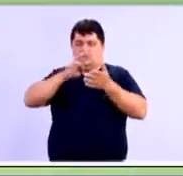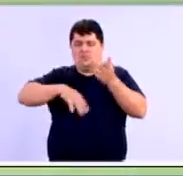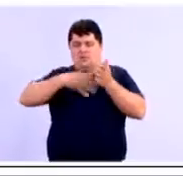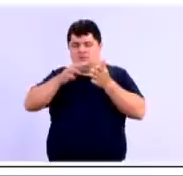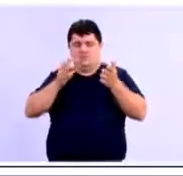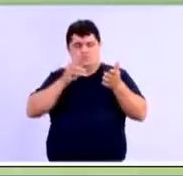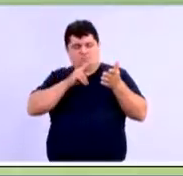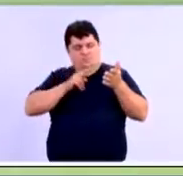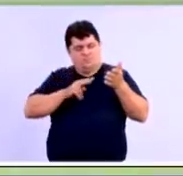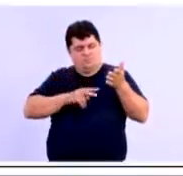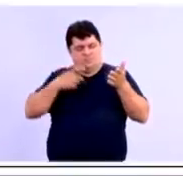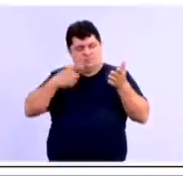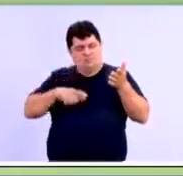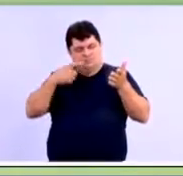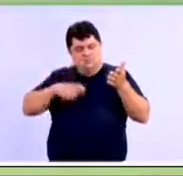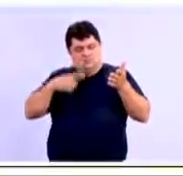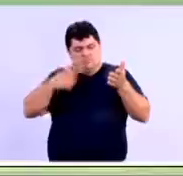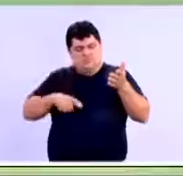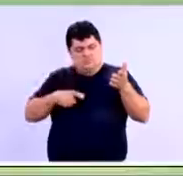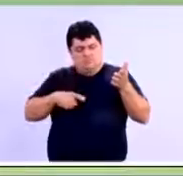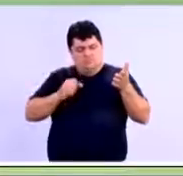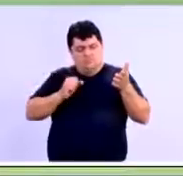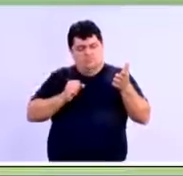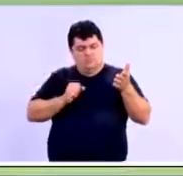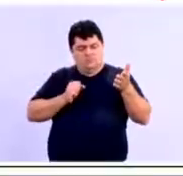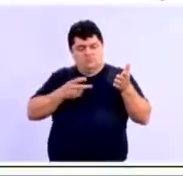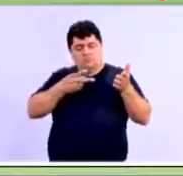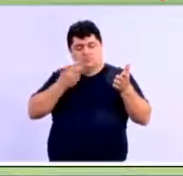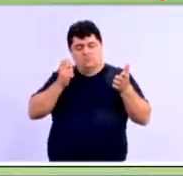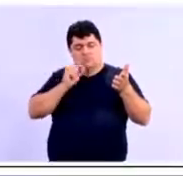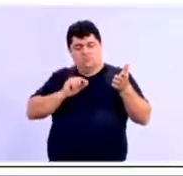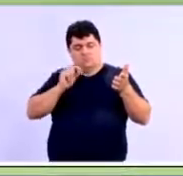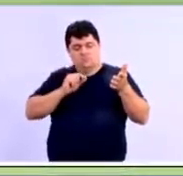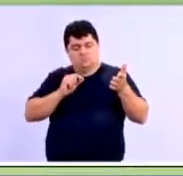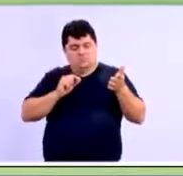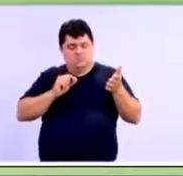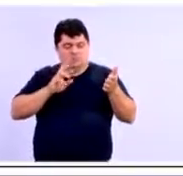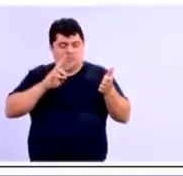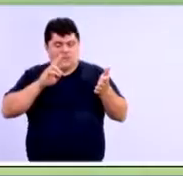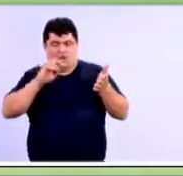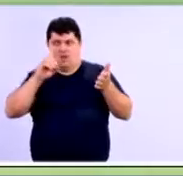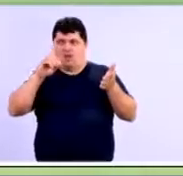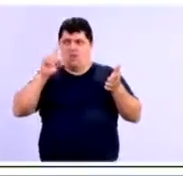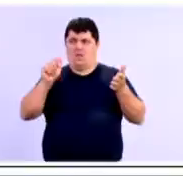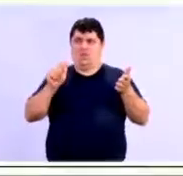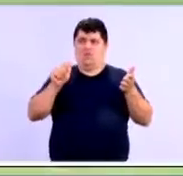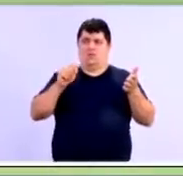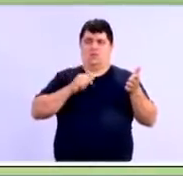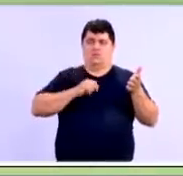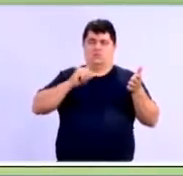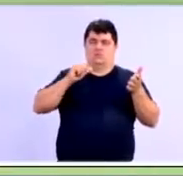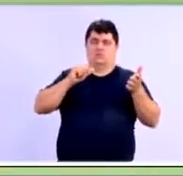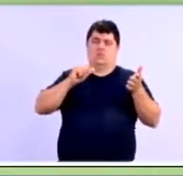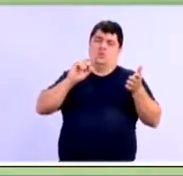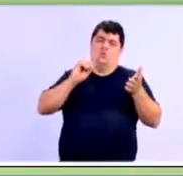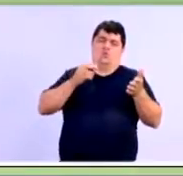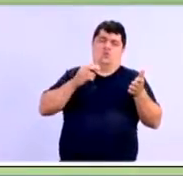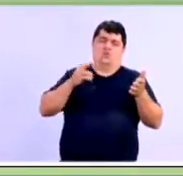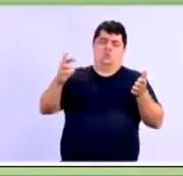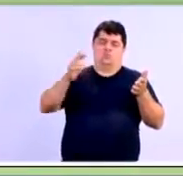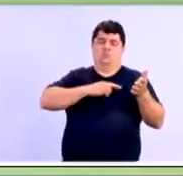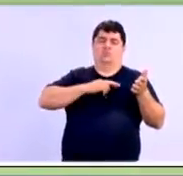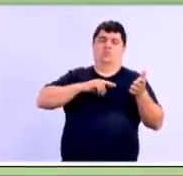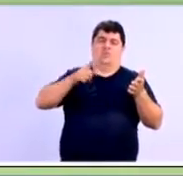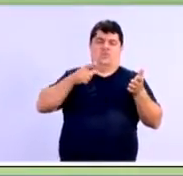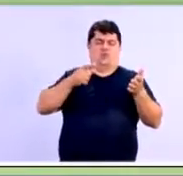rentabilidades da empresa, eu posso observar que a rentabilidade dela, o meu giro, o meu retorno sobre os totais dos